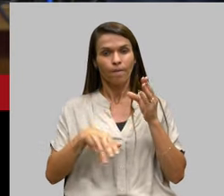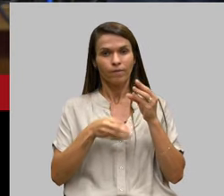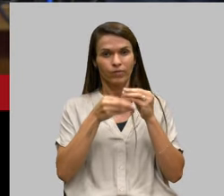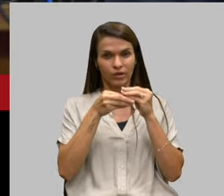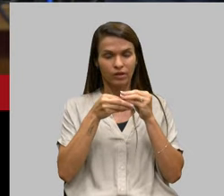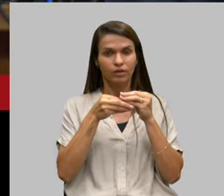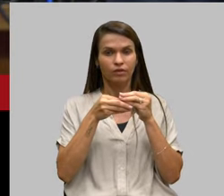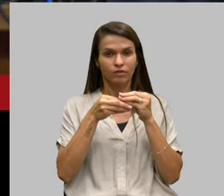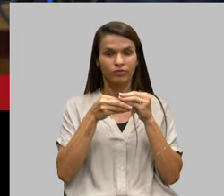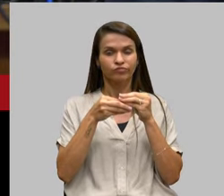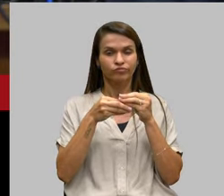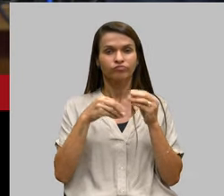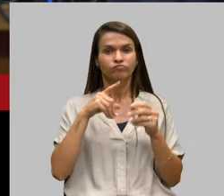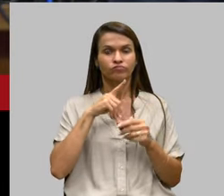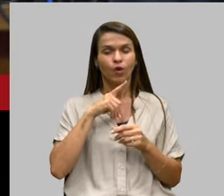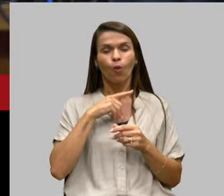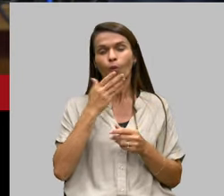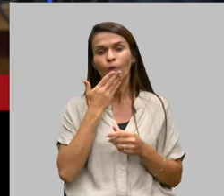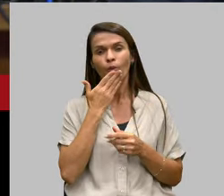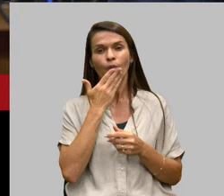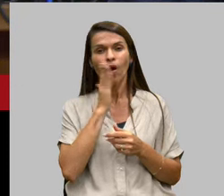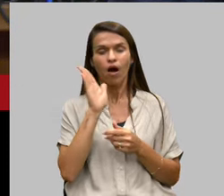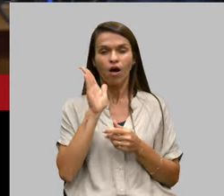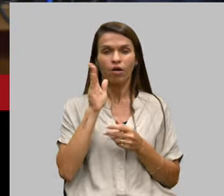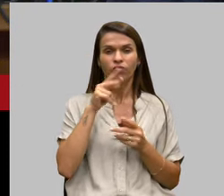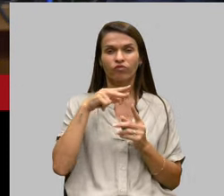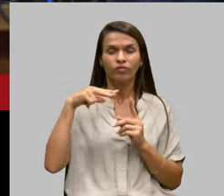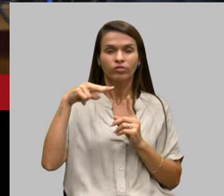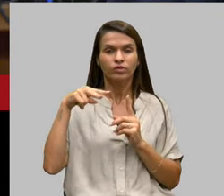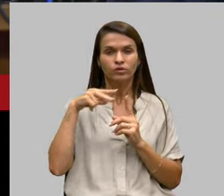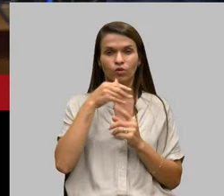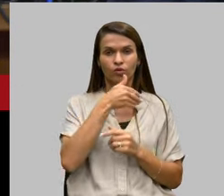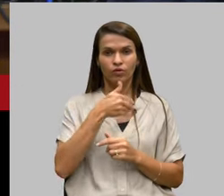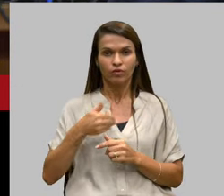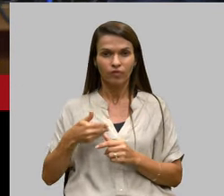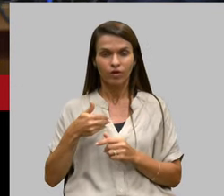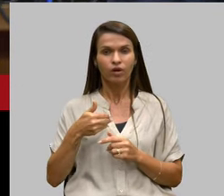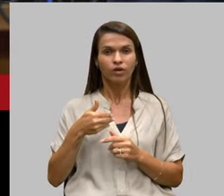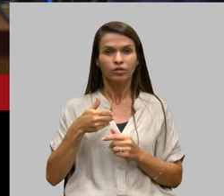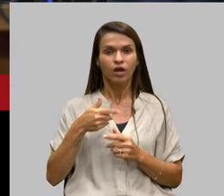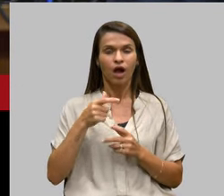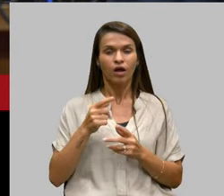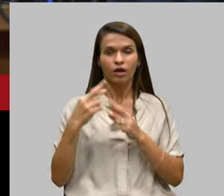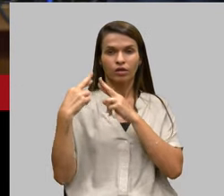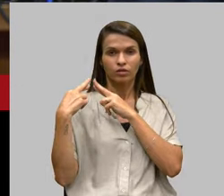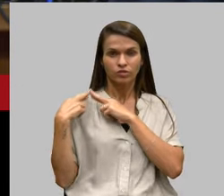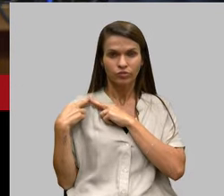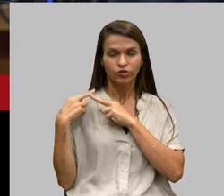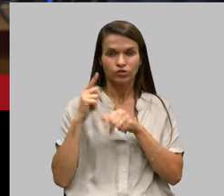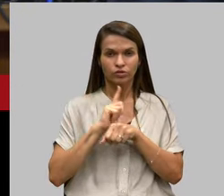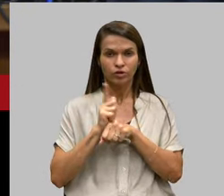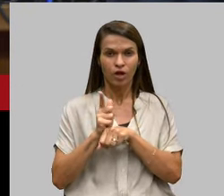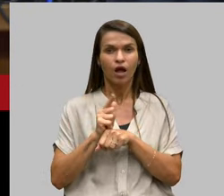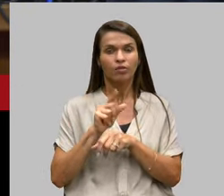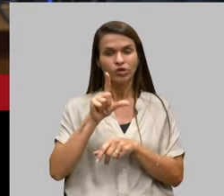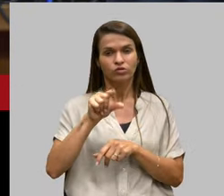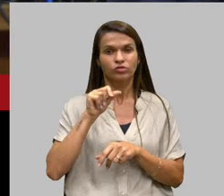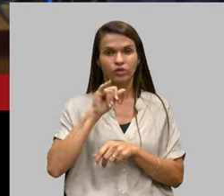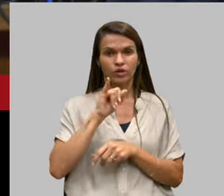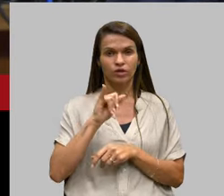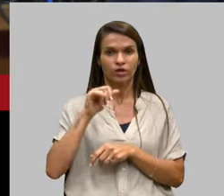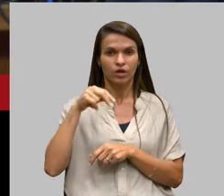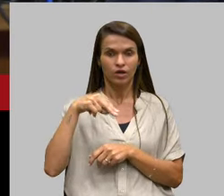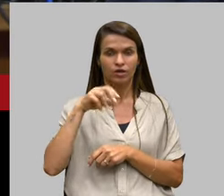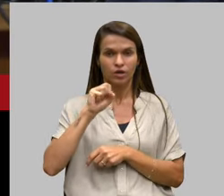Então estabelecendo qual que seria na visão do governo aquela aquela entidade gestora então época se elegi o INSS pela